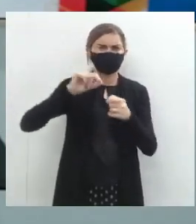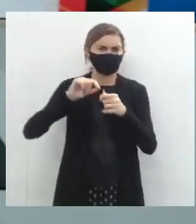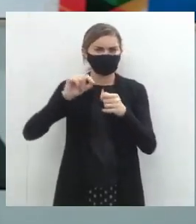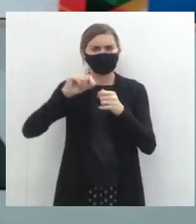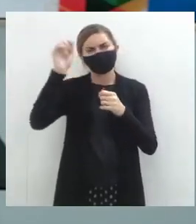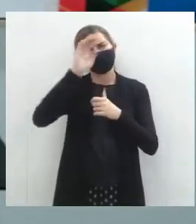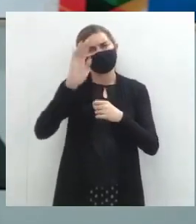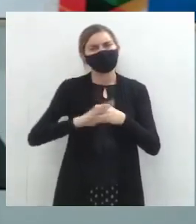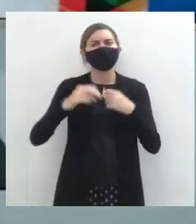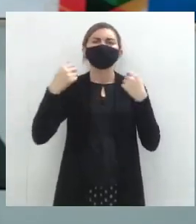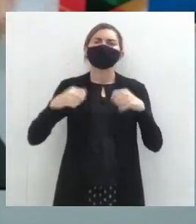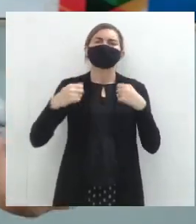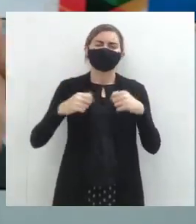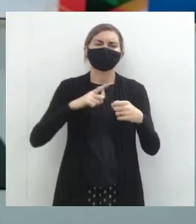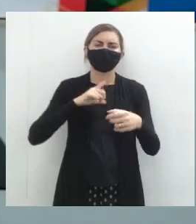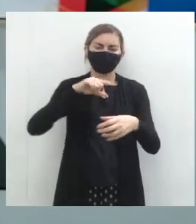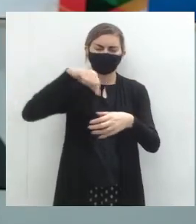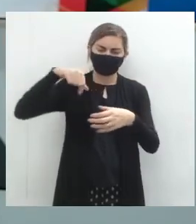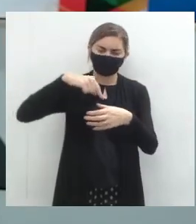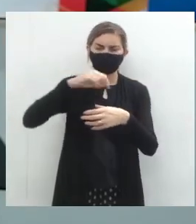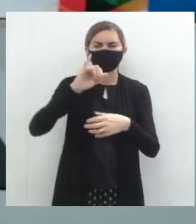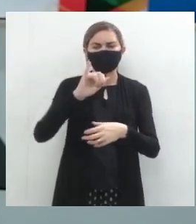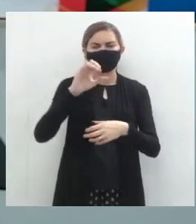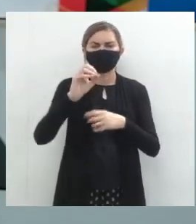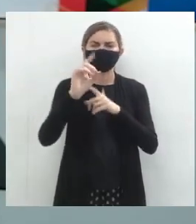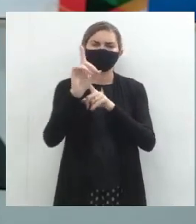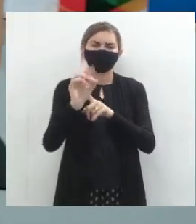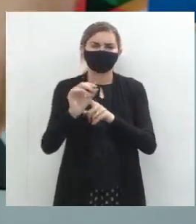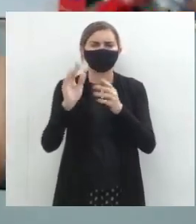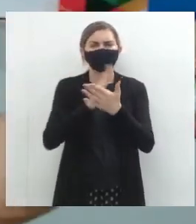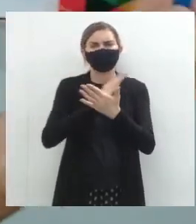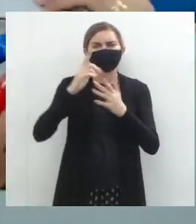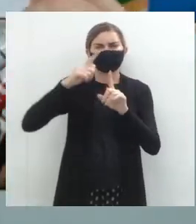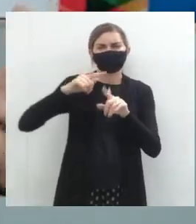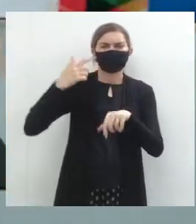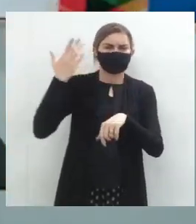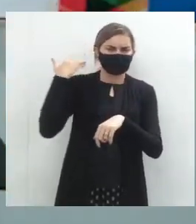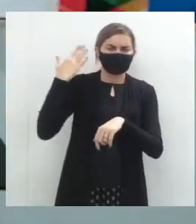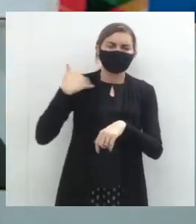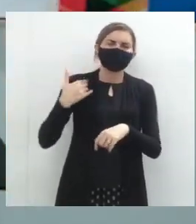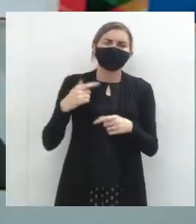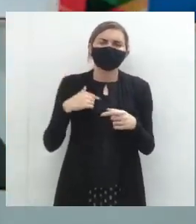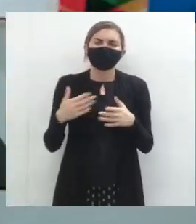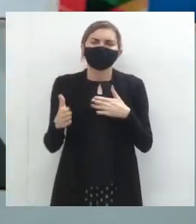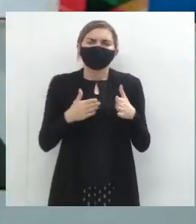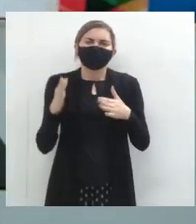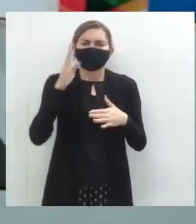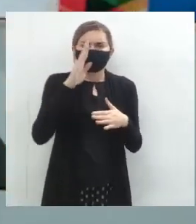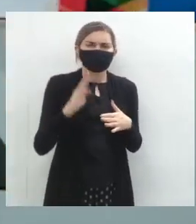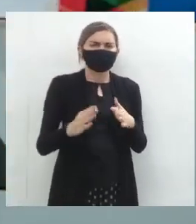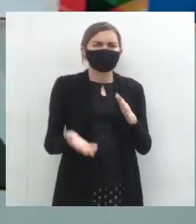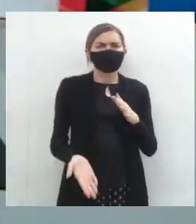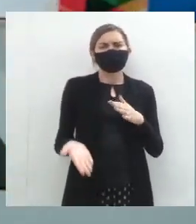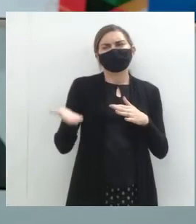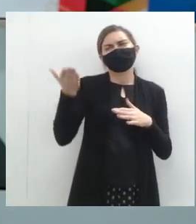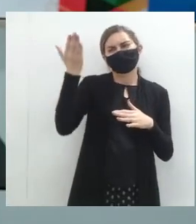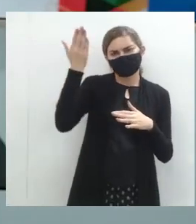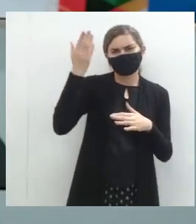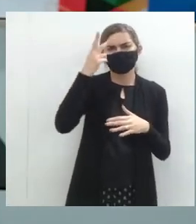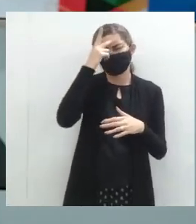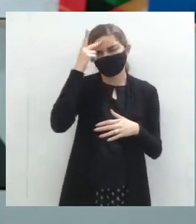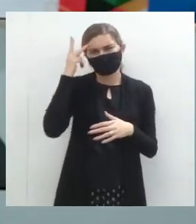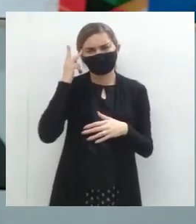no Brasil, ele tem a adição de iodo. Porque em algum tempo aqui no Brasil, a gente já teve um alto índice